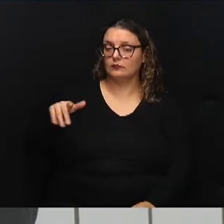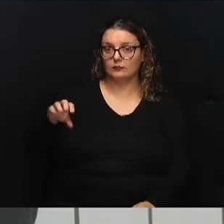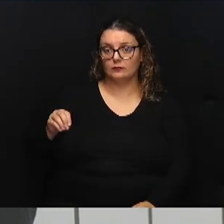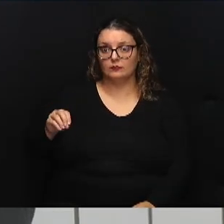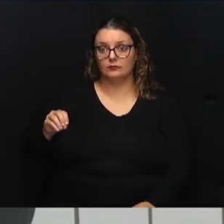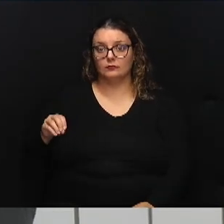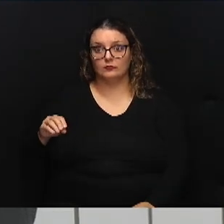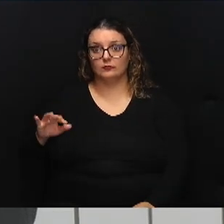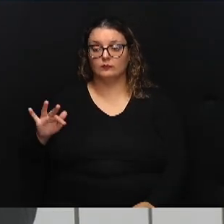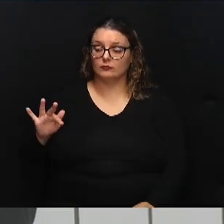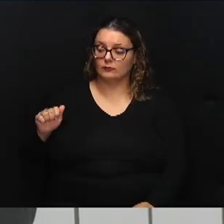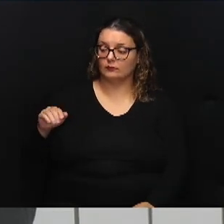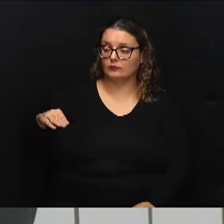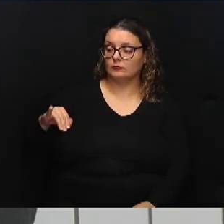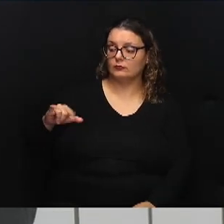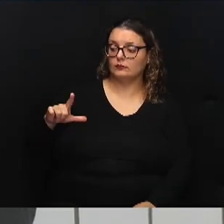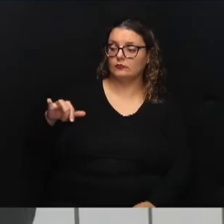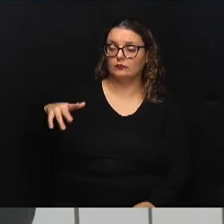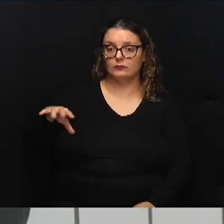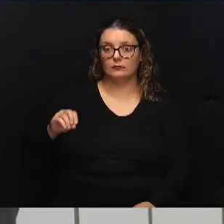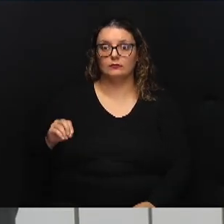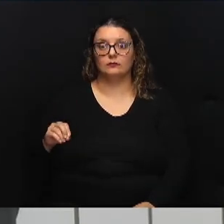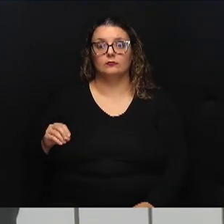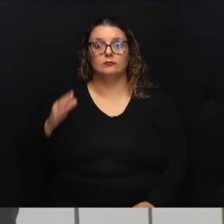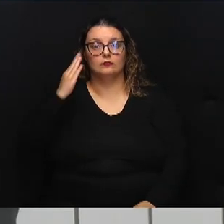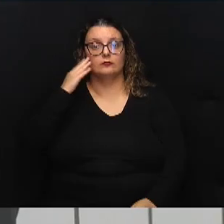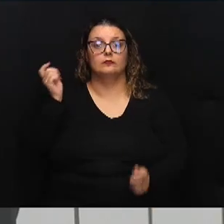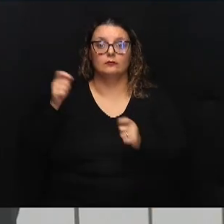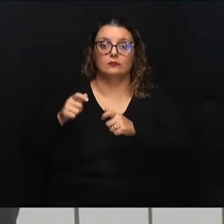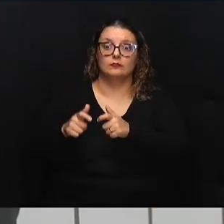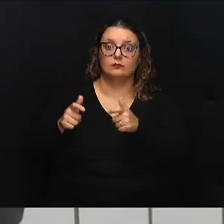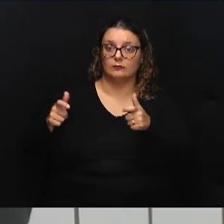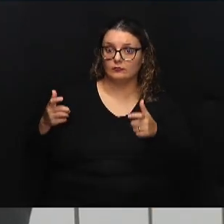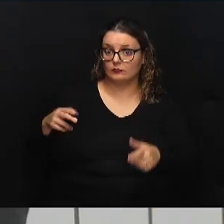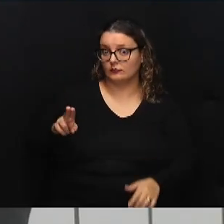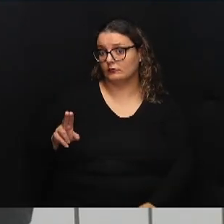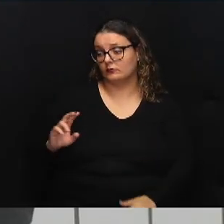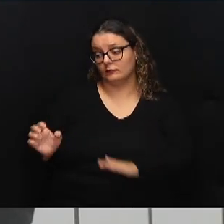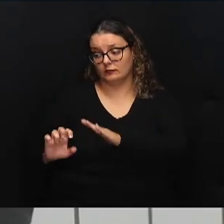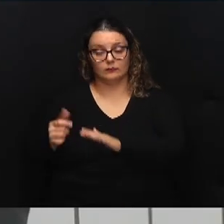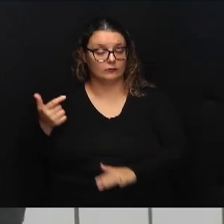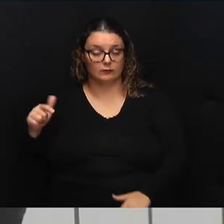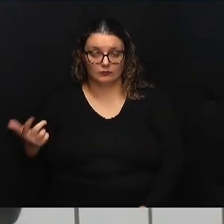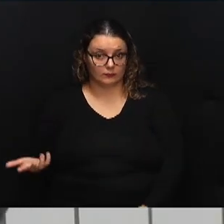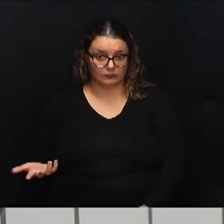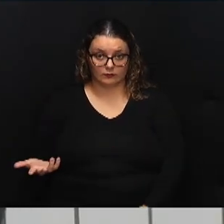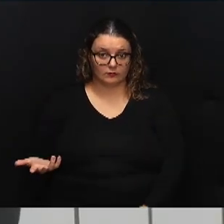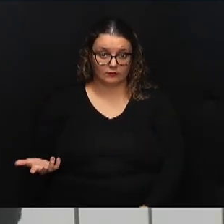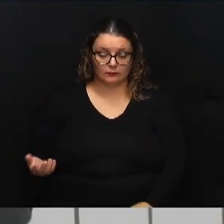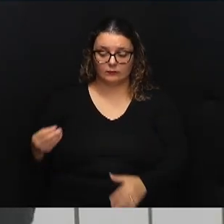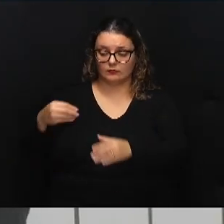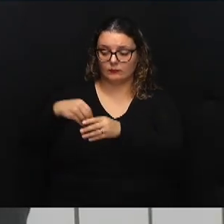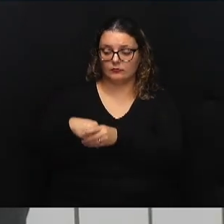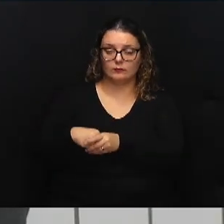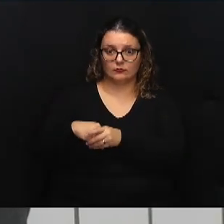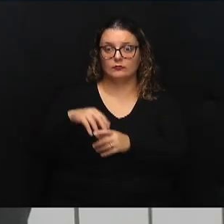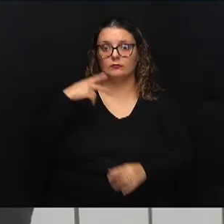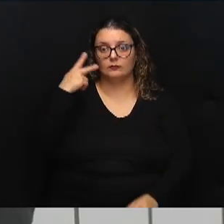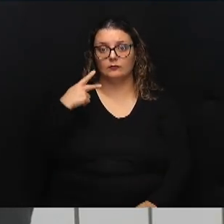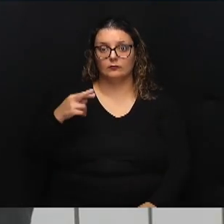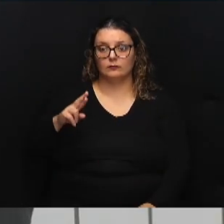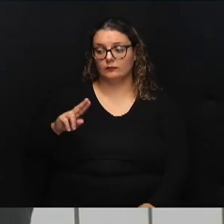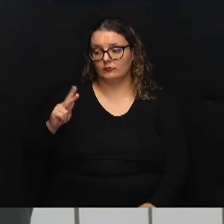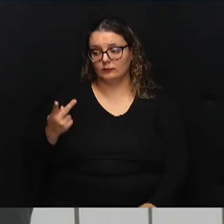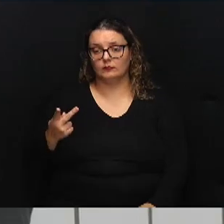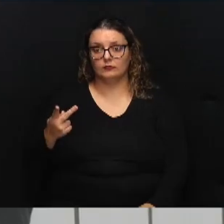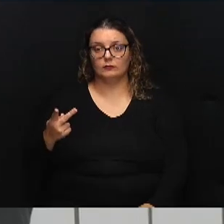sabe das possibilidades em termos de crescimento. Ou uma empresa que não tenha, dentro da política de recursos humanos,